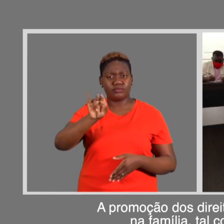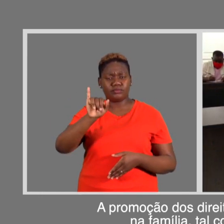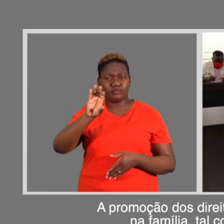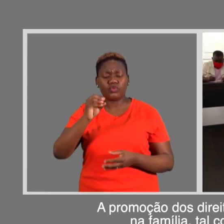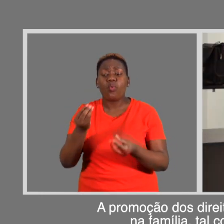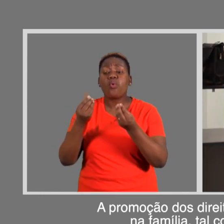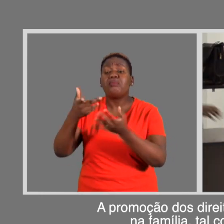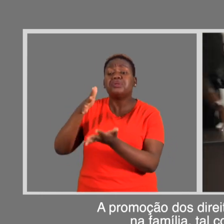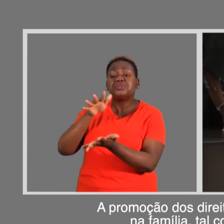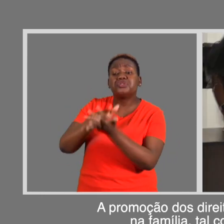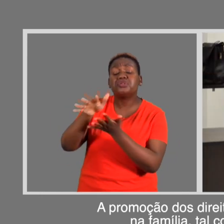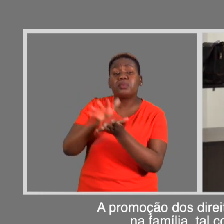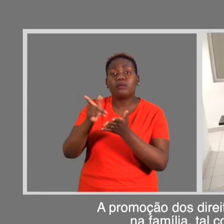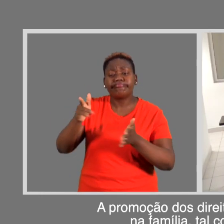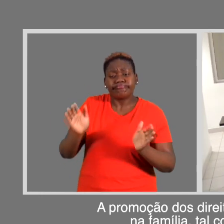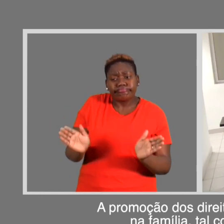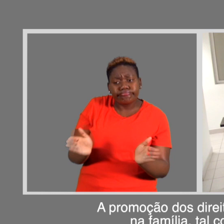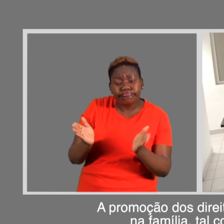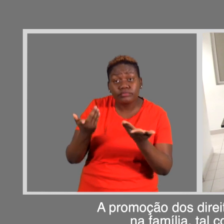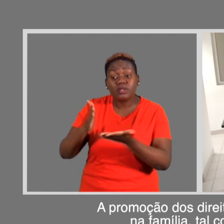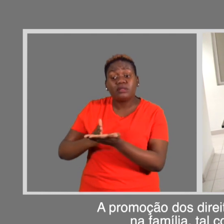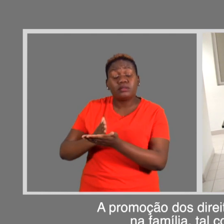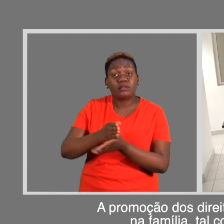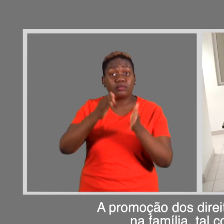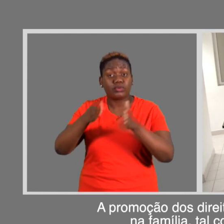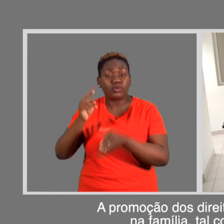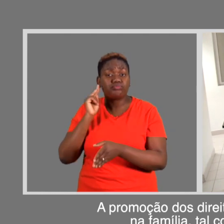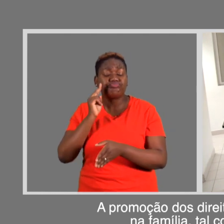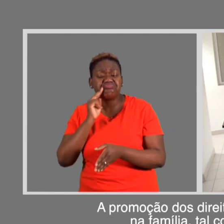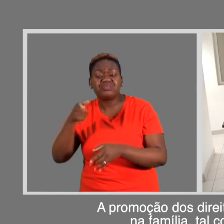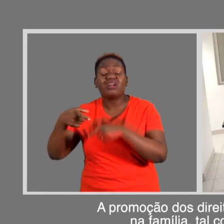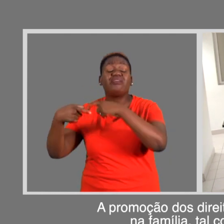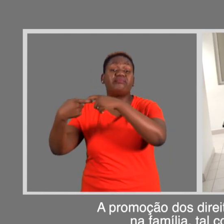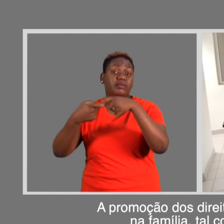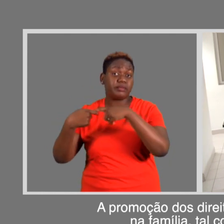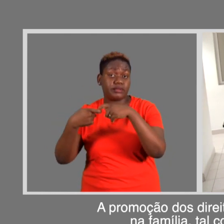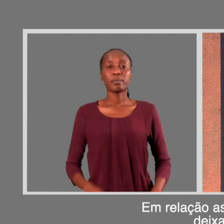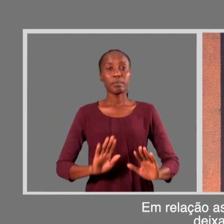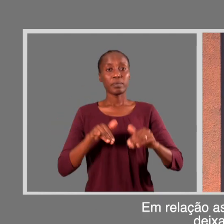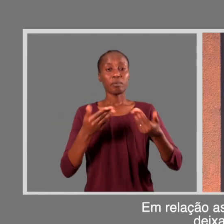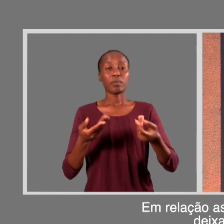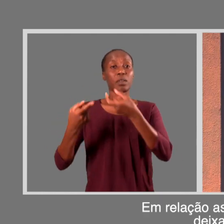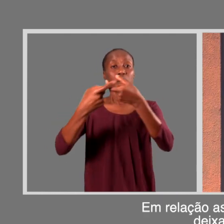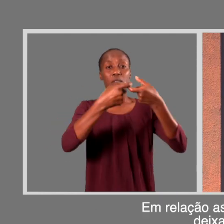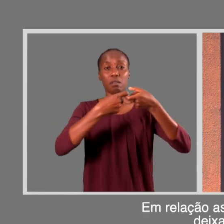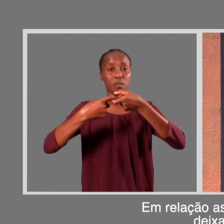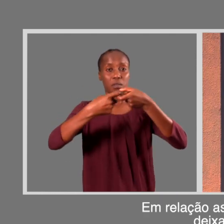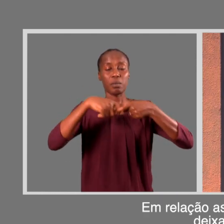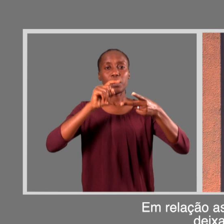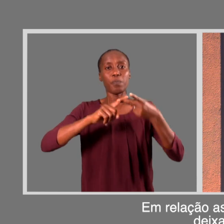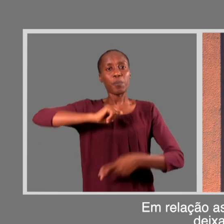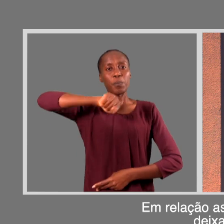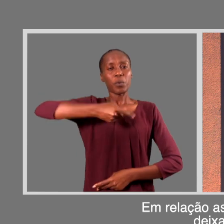surdas começa na família, tal como explica Isilda Joaquim. Em relação à família,